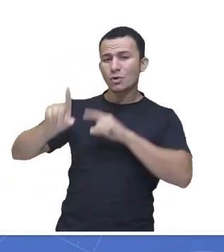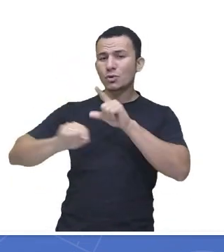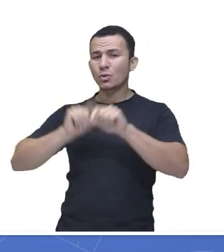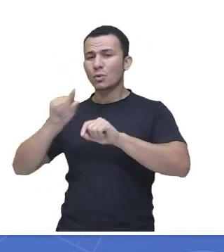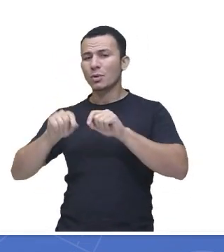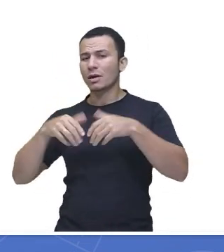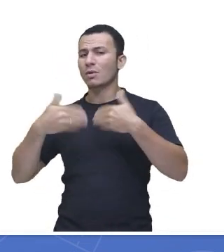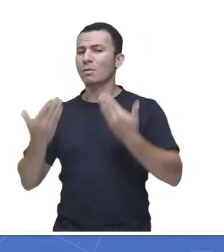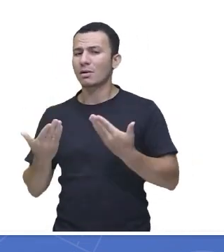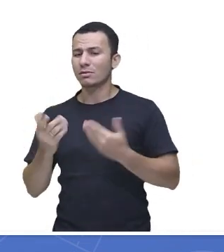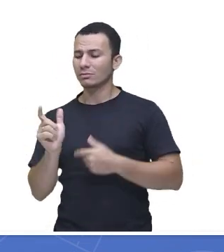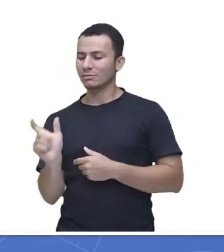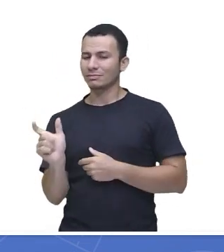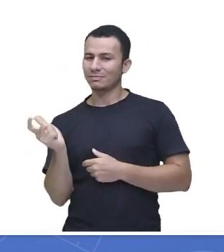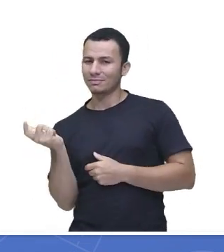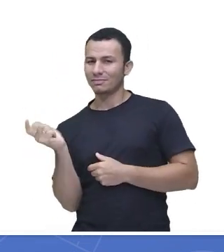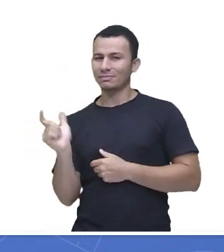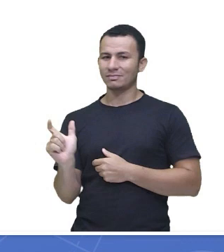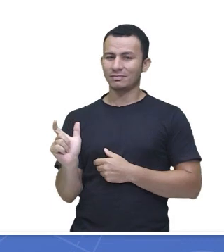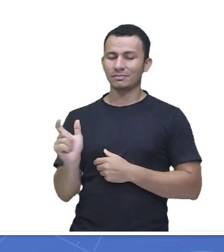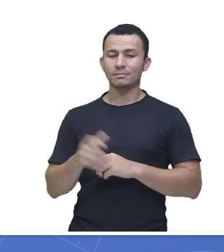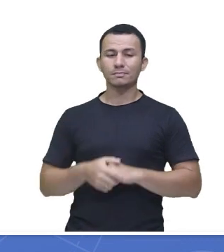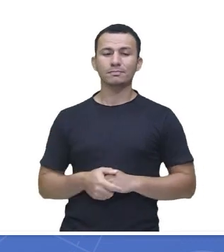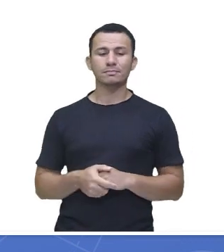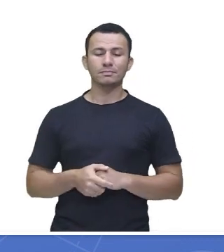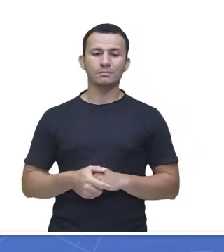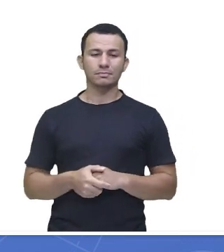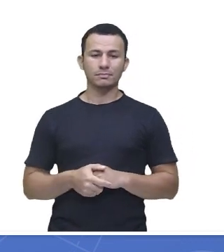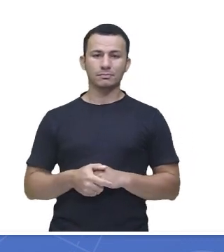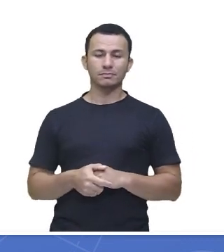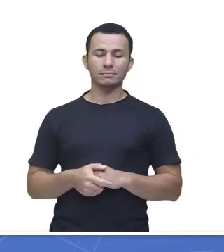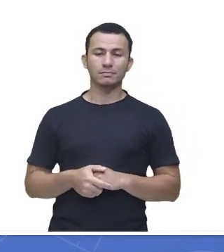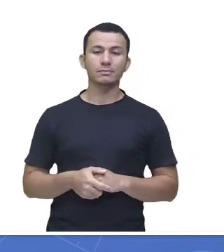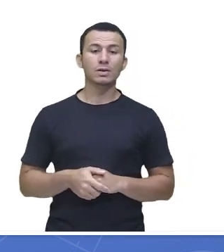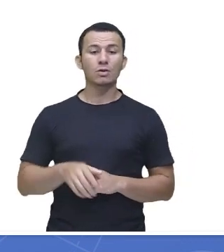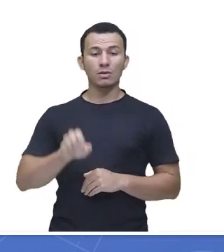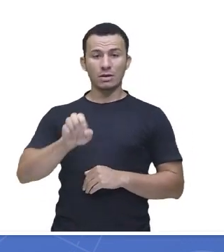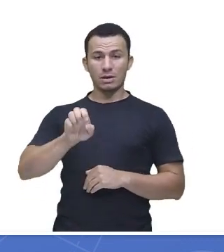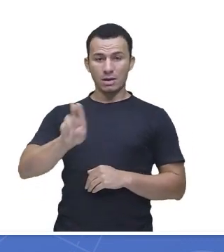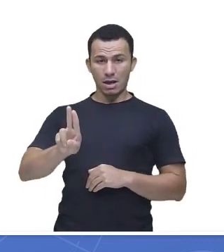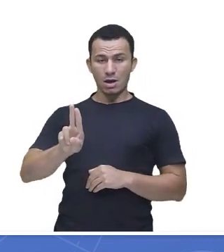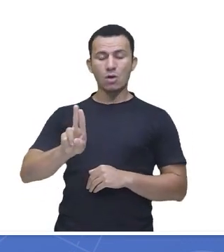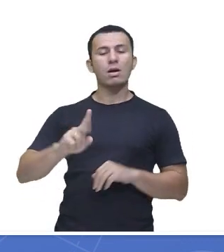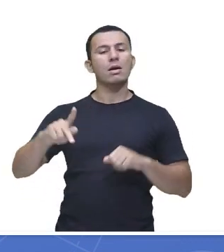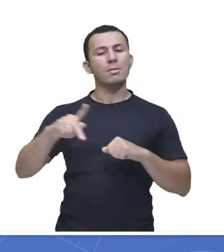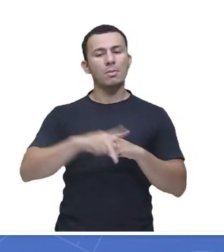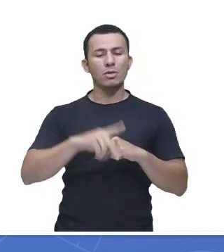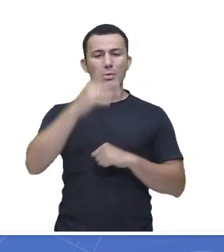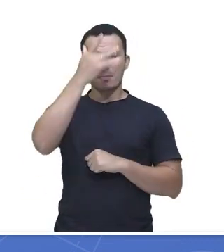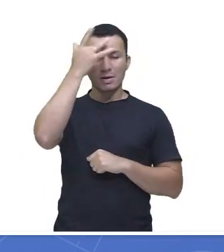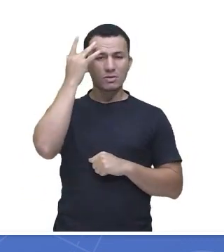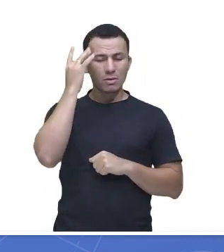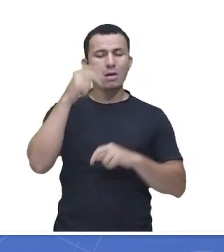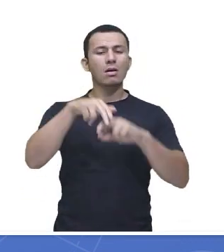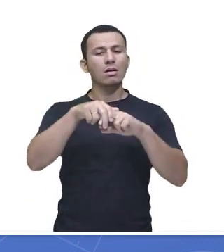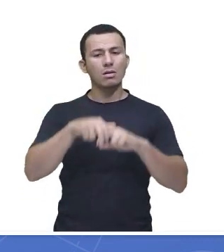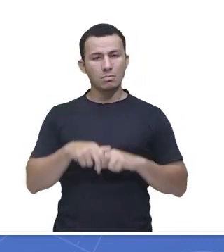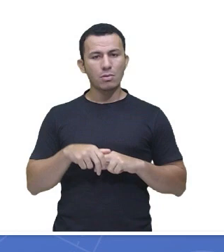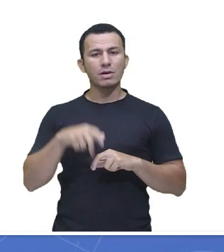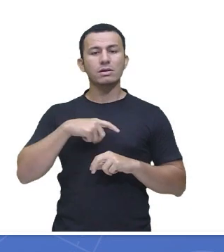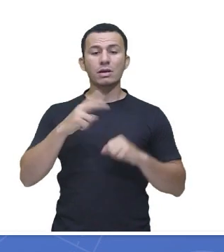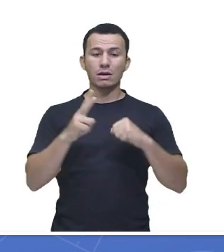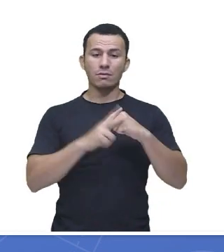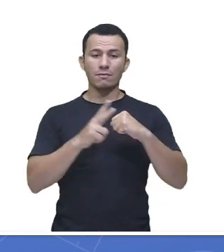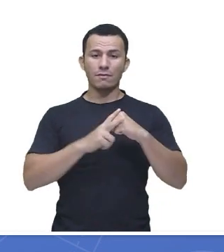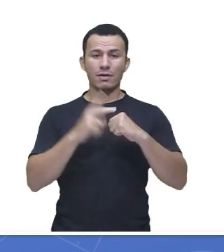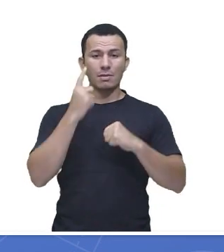finaliza. Aqui a gente já começa com o eu. Eu, pronome pessoal, por conta da presença do verbo